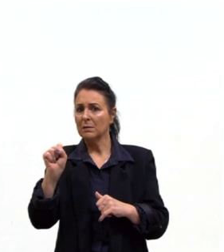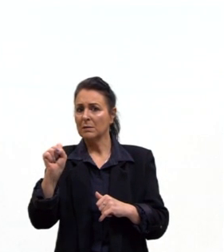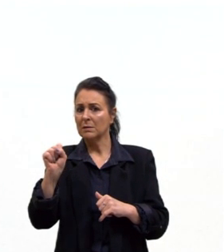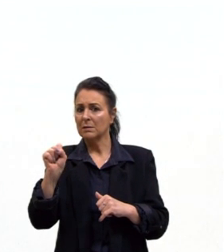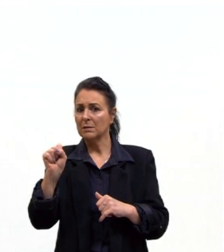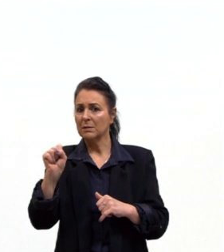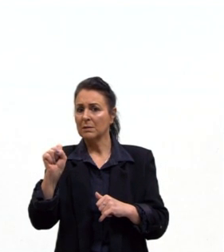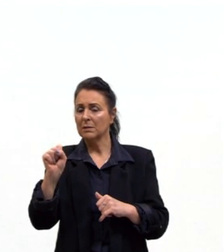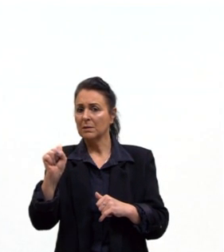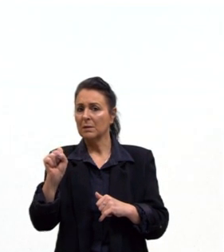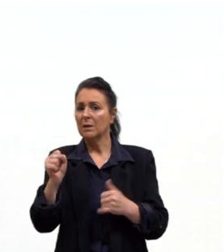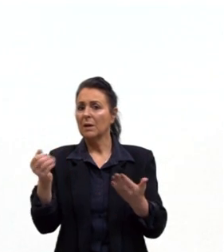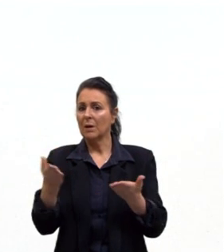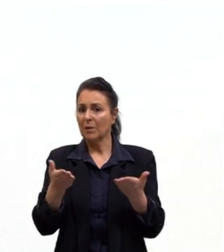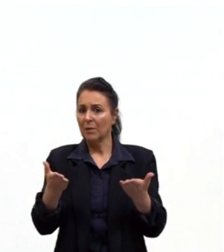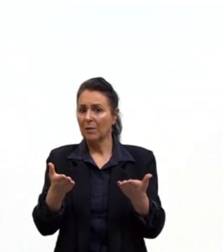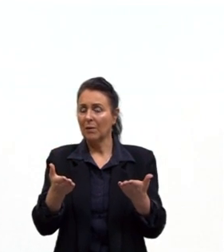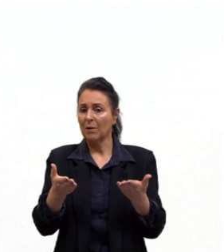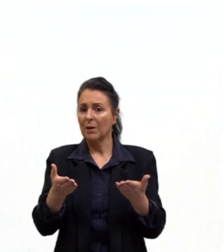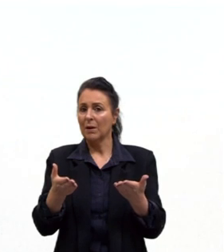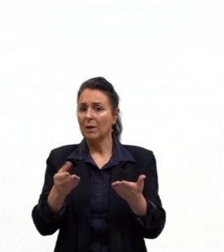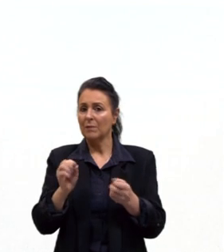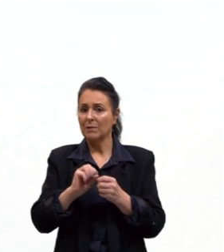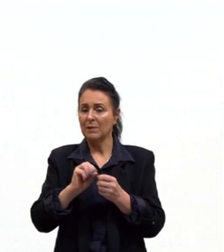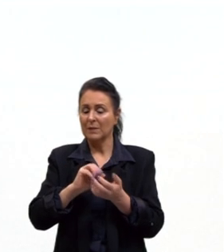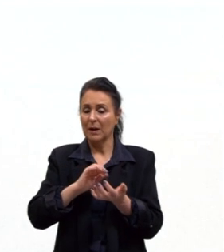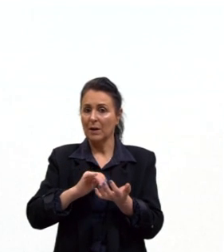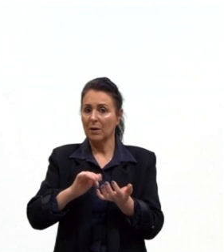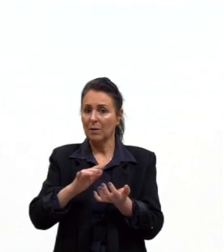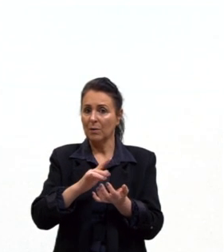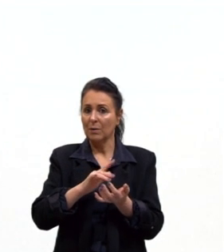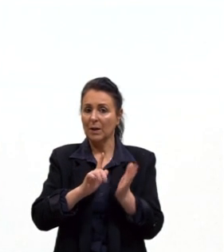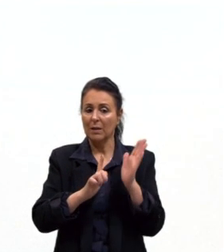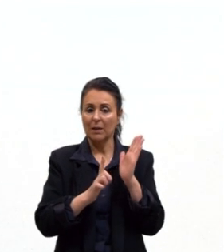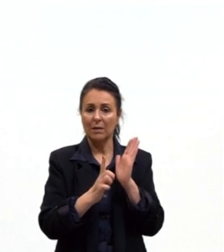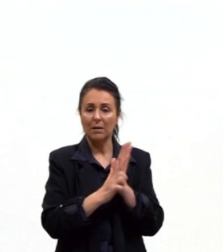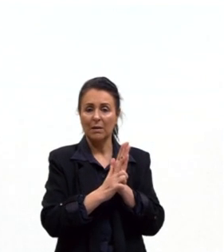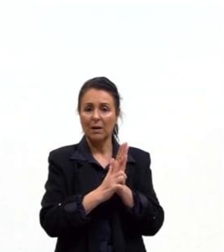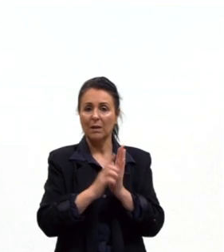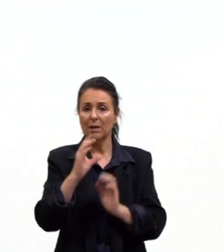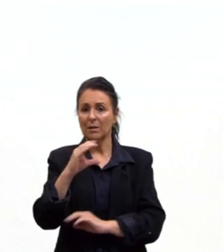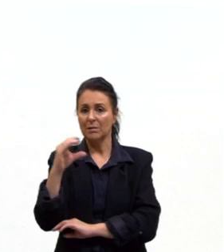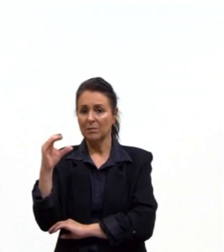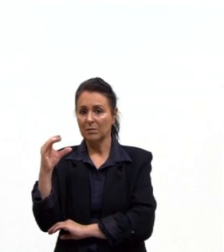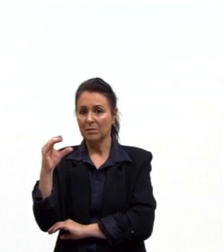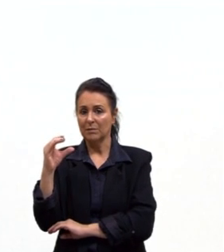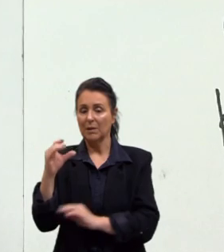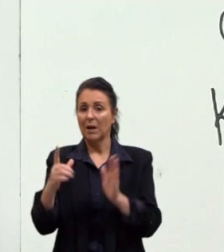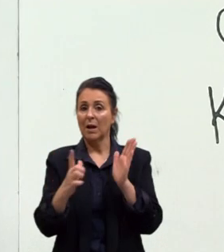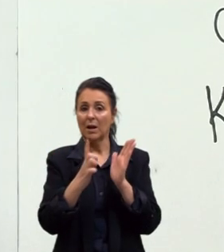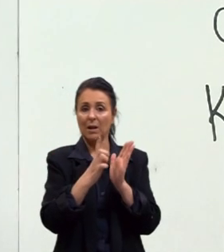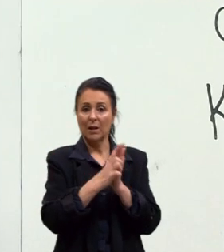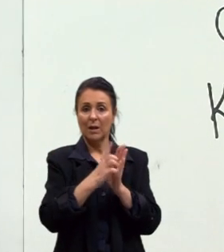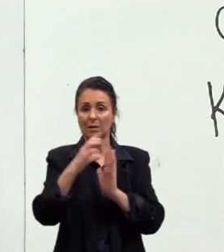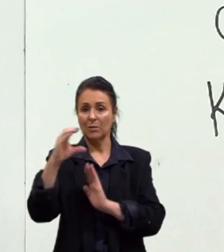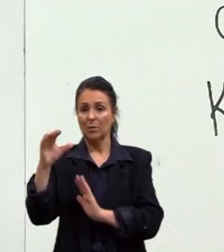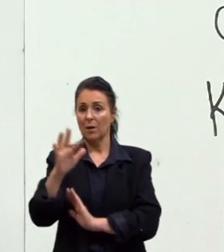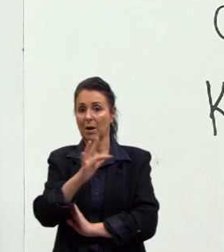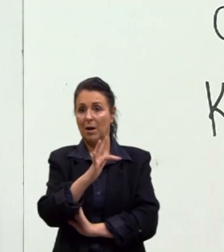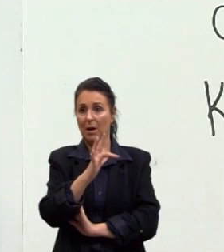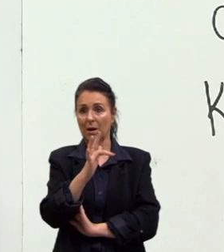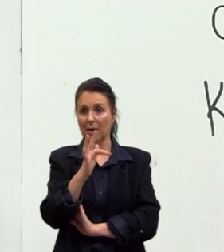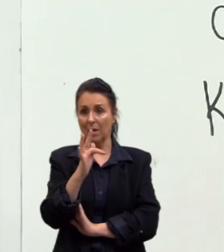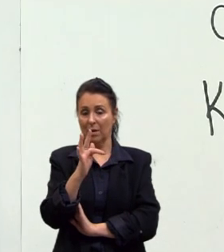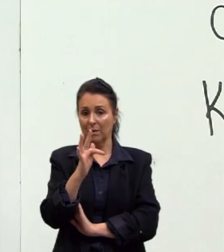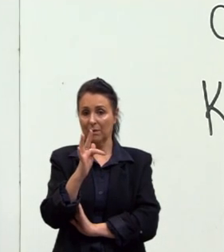obviamente agora a gente vai fazer a conta da lei de cume né aplicação tão a lei de Coulomb F